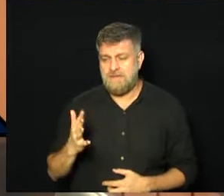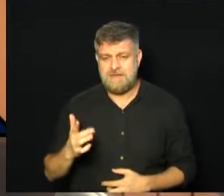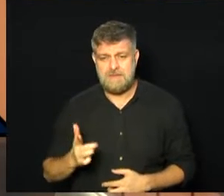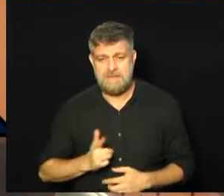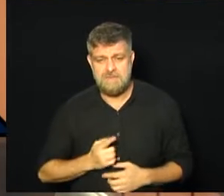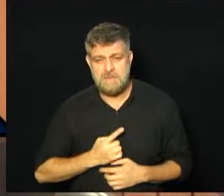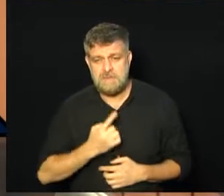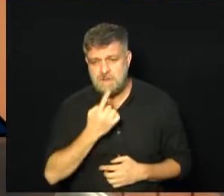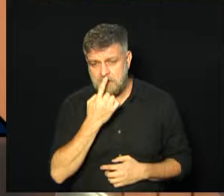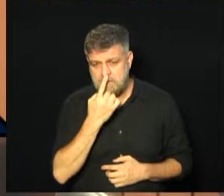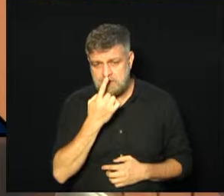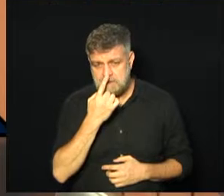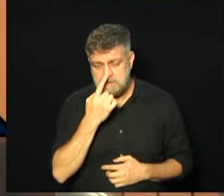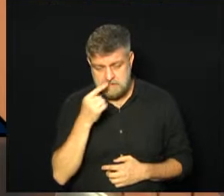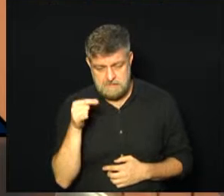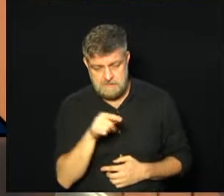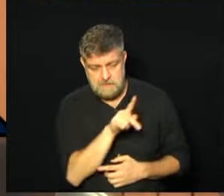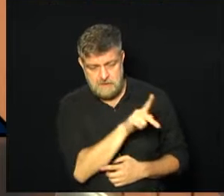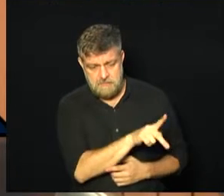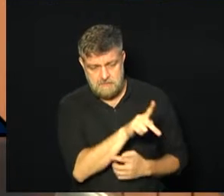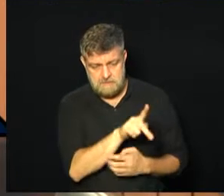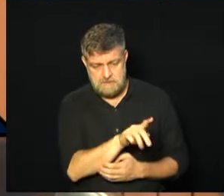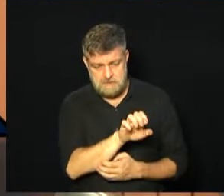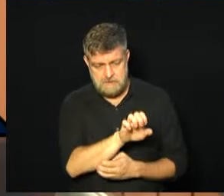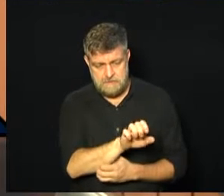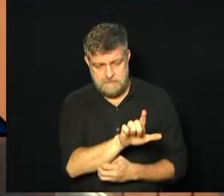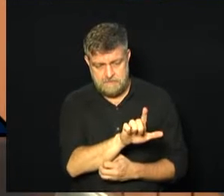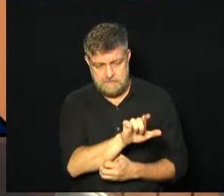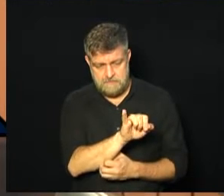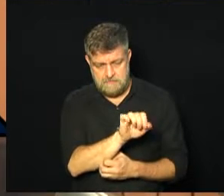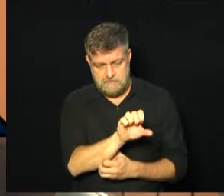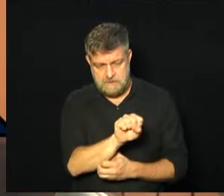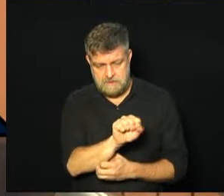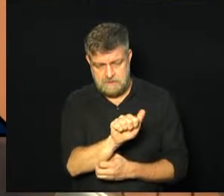muito grande com a professora Elizabeth Pinto,